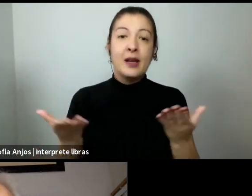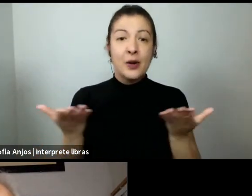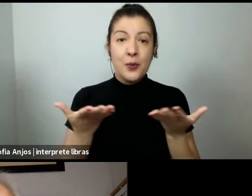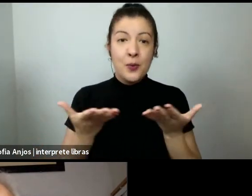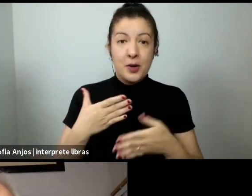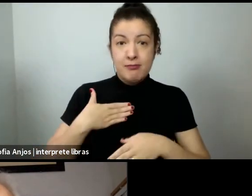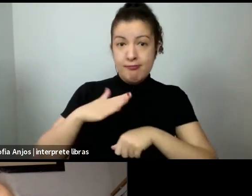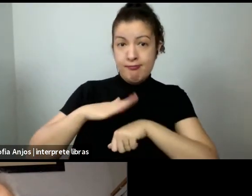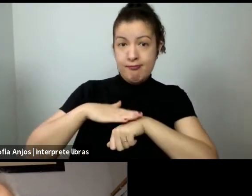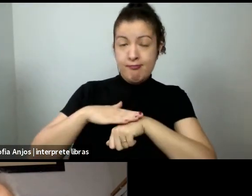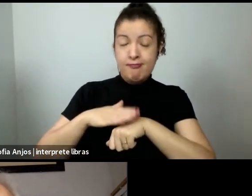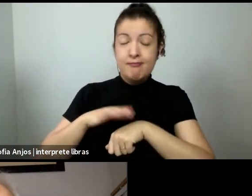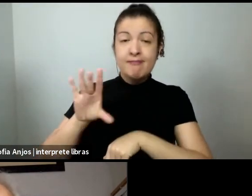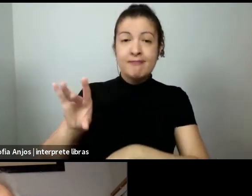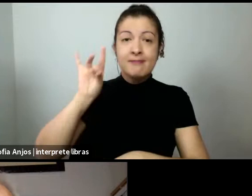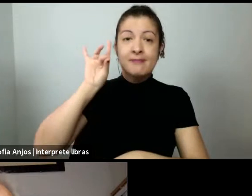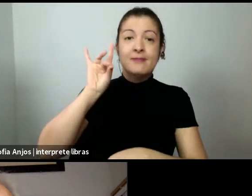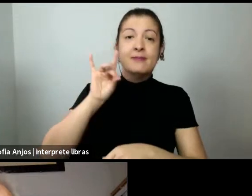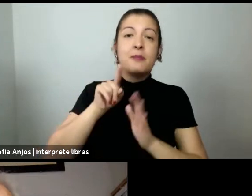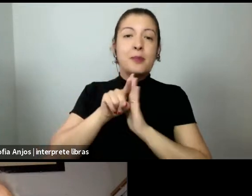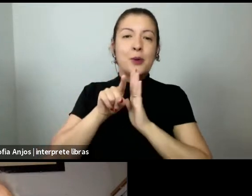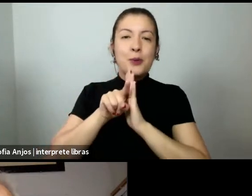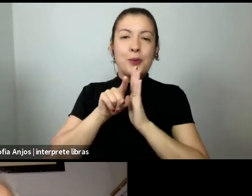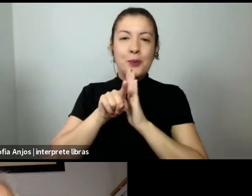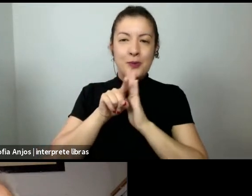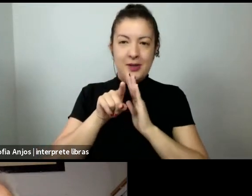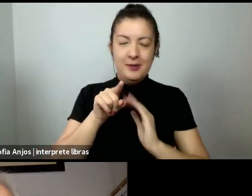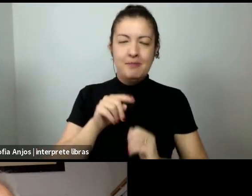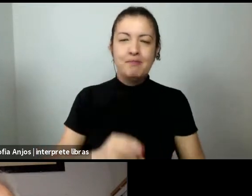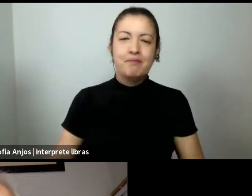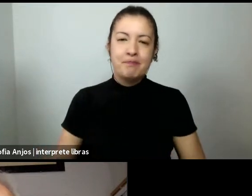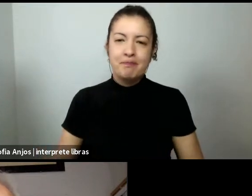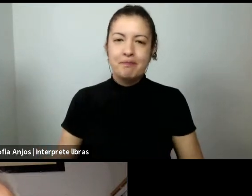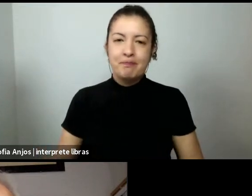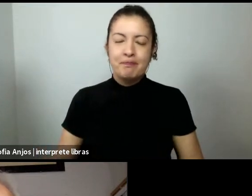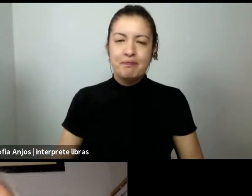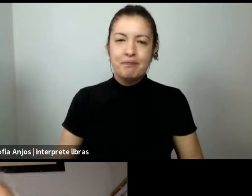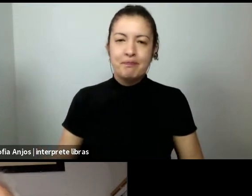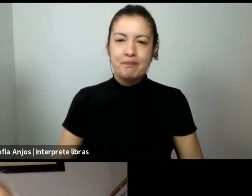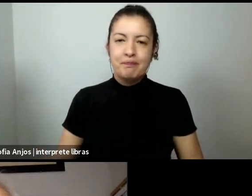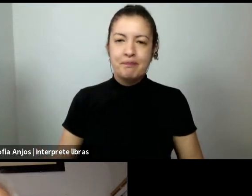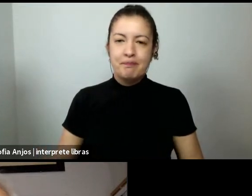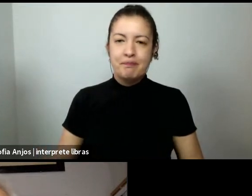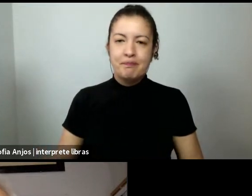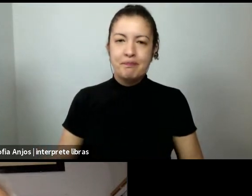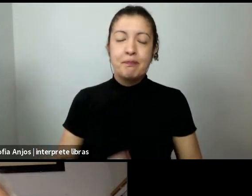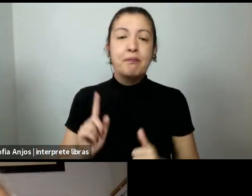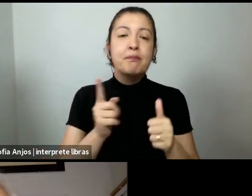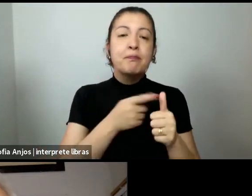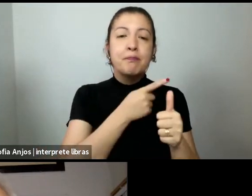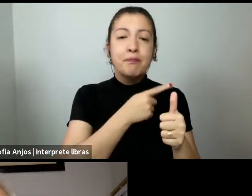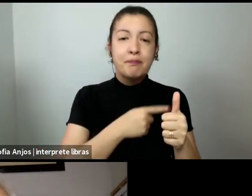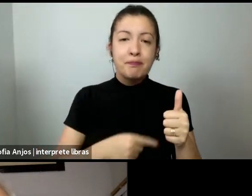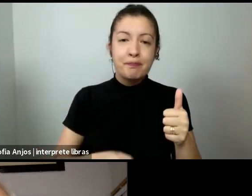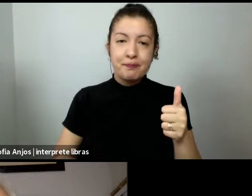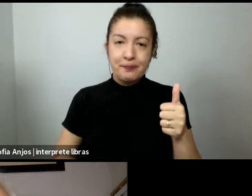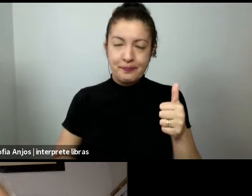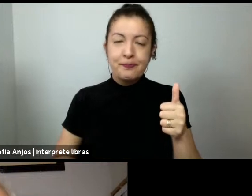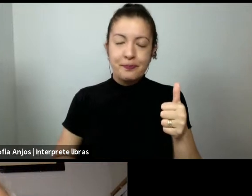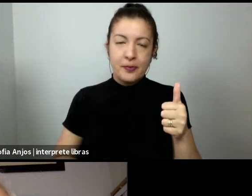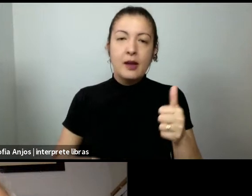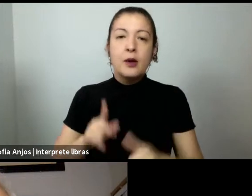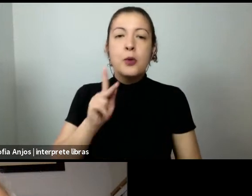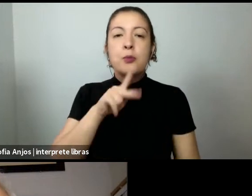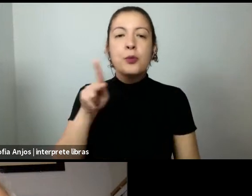chat para você, Erich. A primeira pergunta que a gente tem aqui, ela é do professor